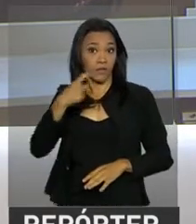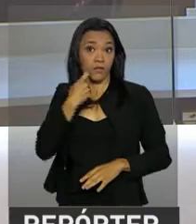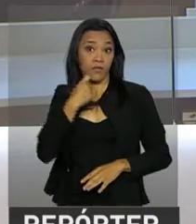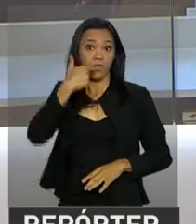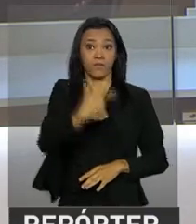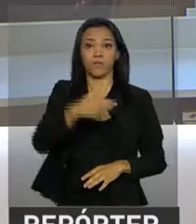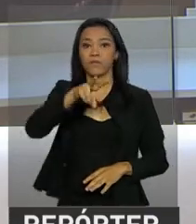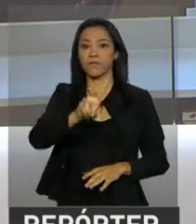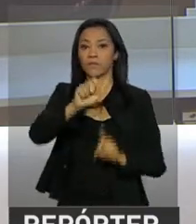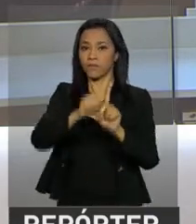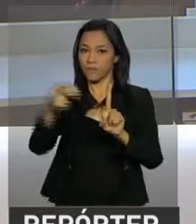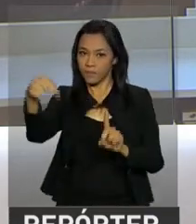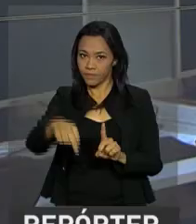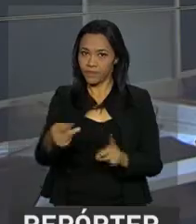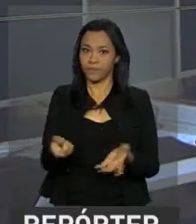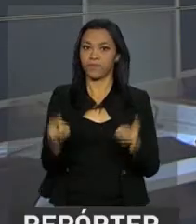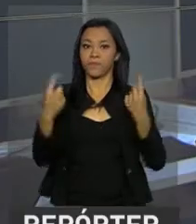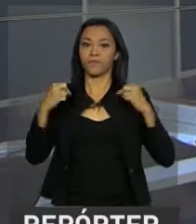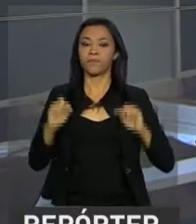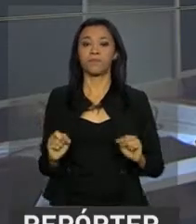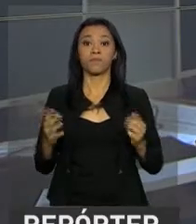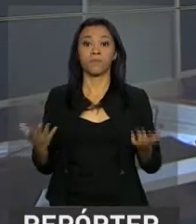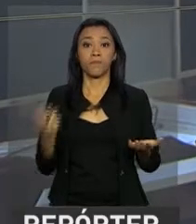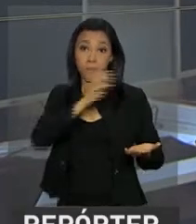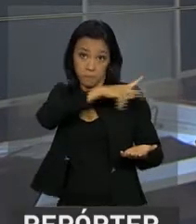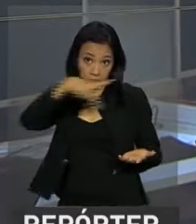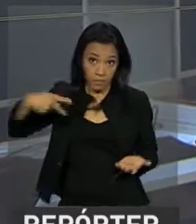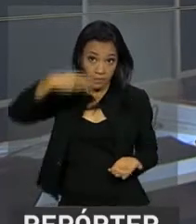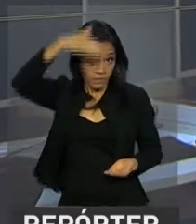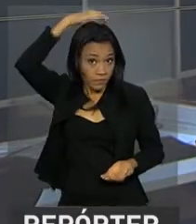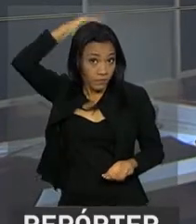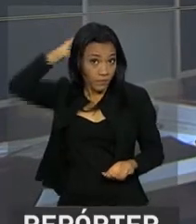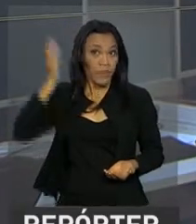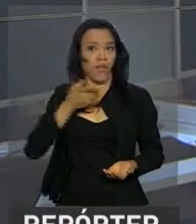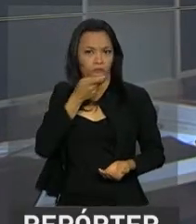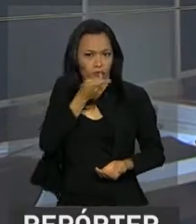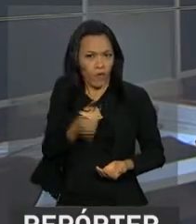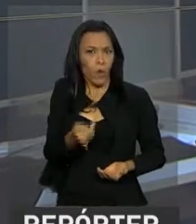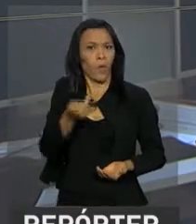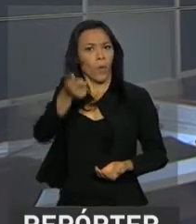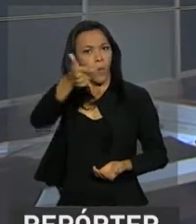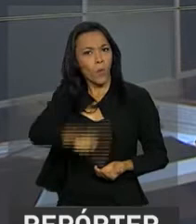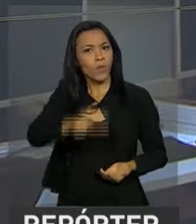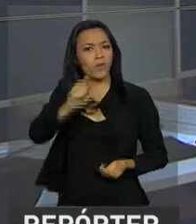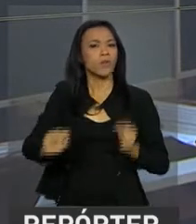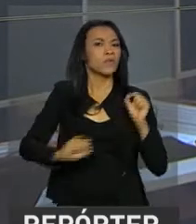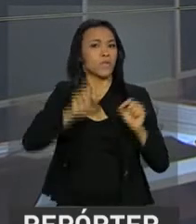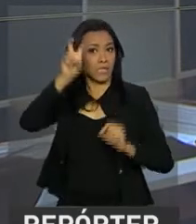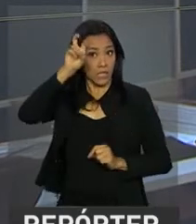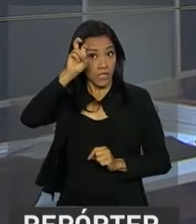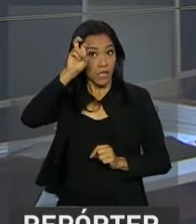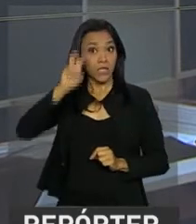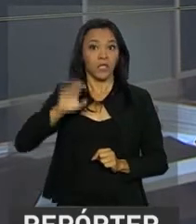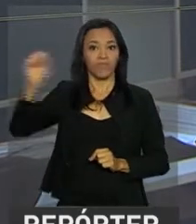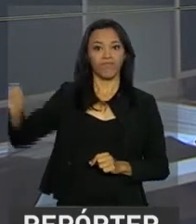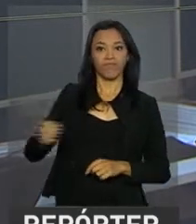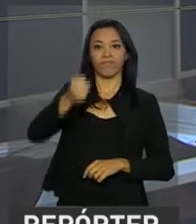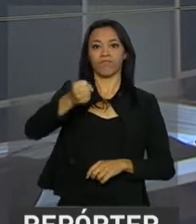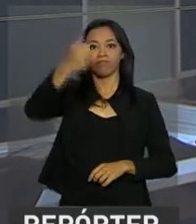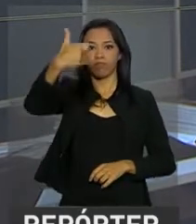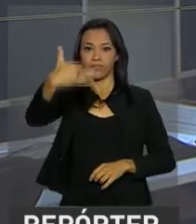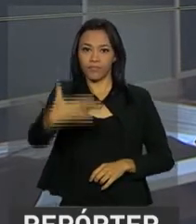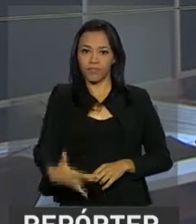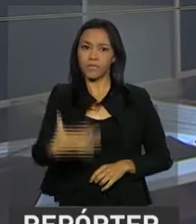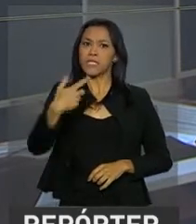sexta-feira, 25 de novembro. O presidente Michel Temer reafirmou nesta quinta-feira, por meio do porta-voz, que sempre